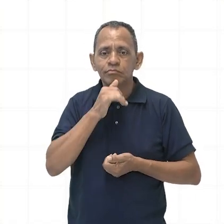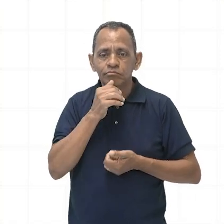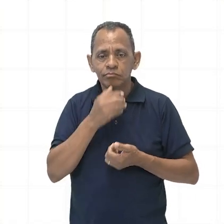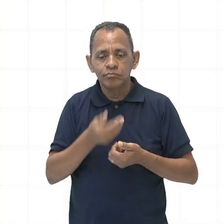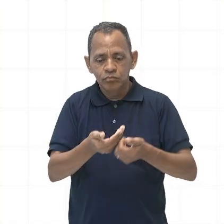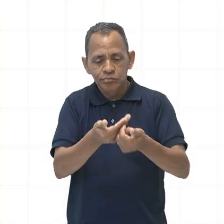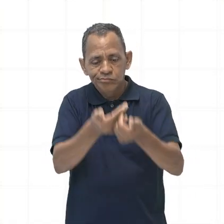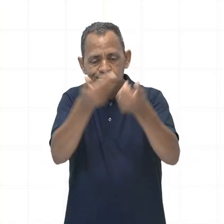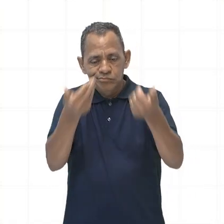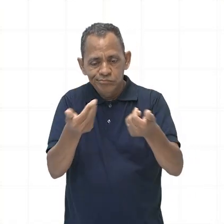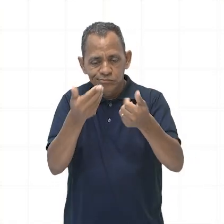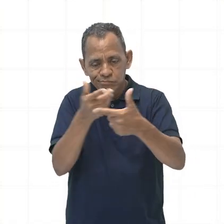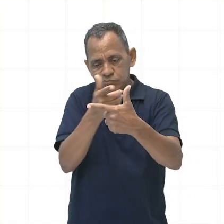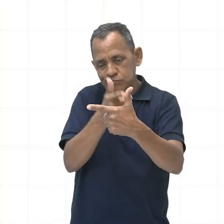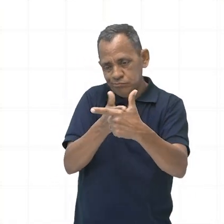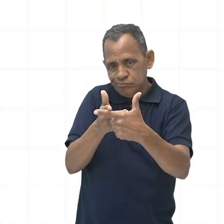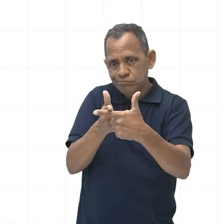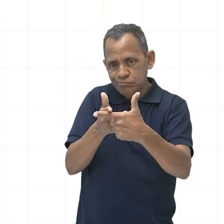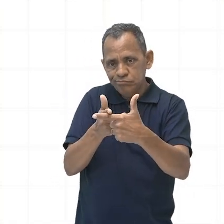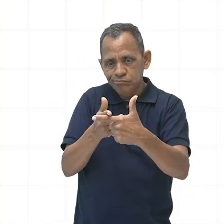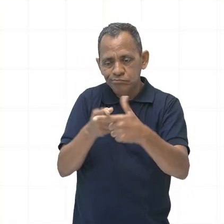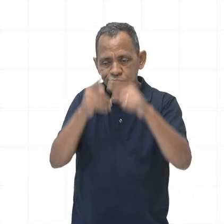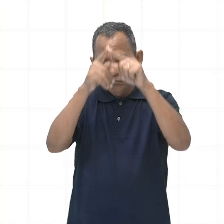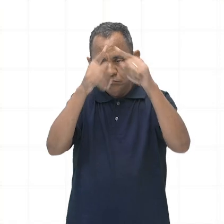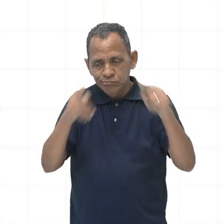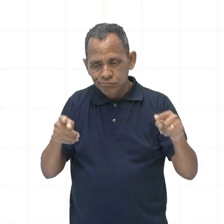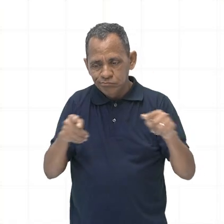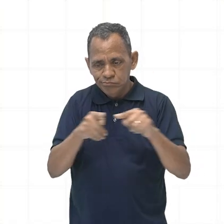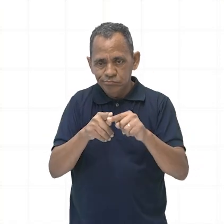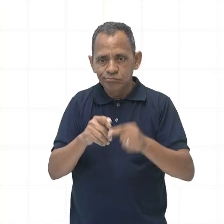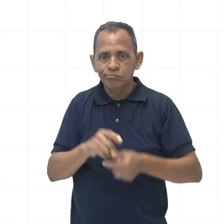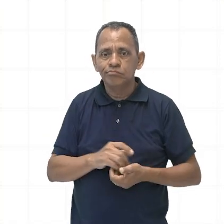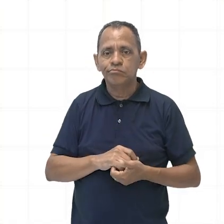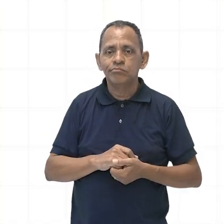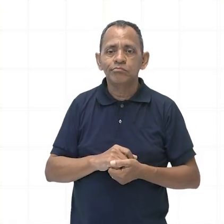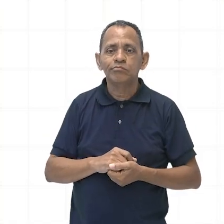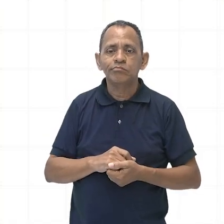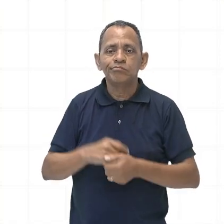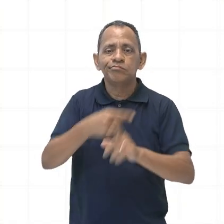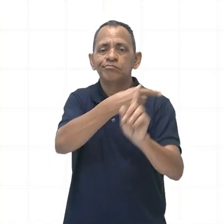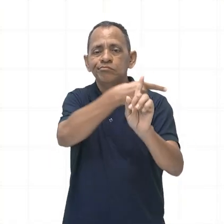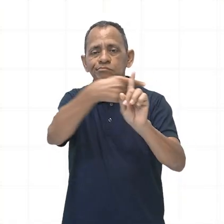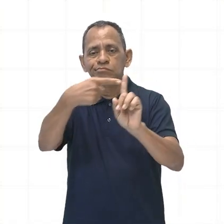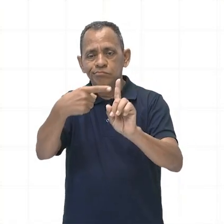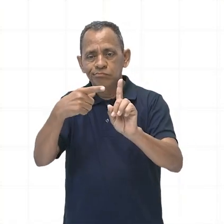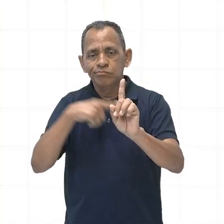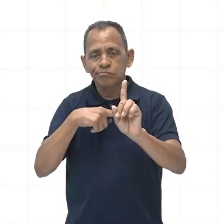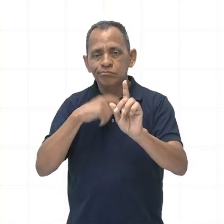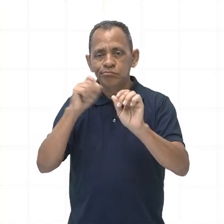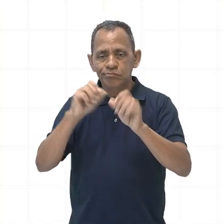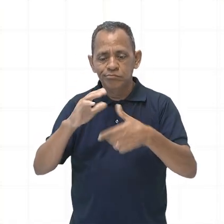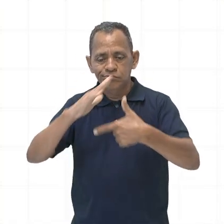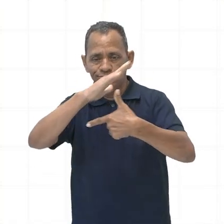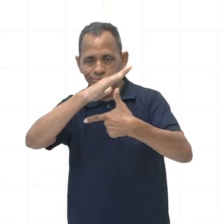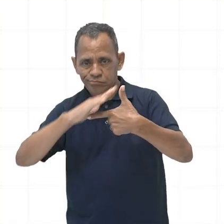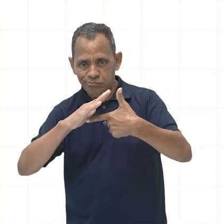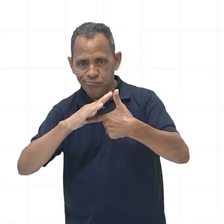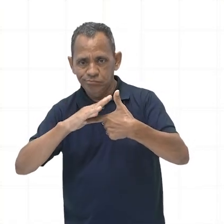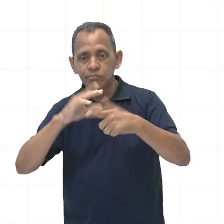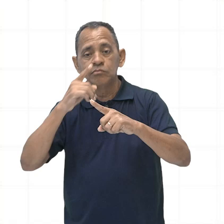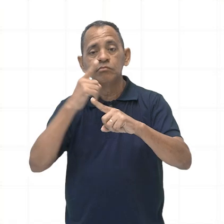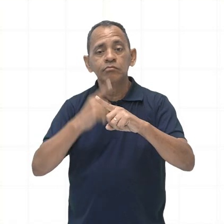na metade aqui pela altura. Olha o que a gente vai ter, justamente um triângulo retângulo, né? Por